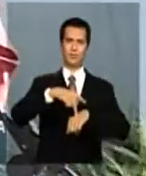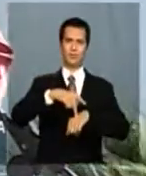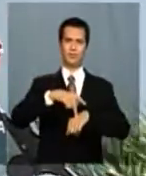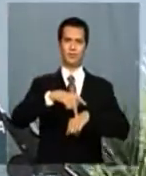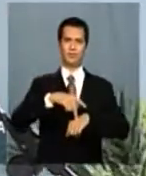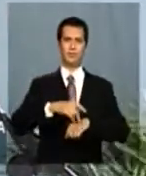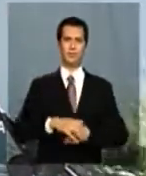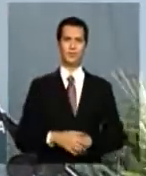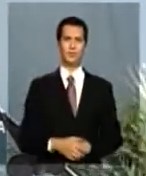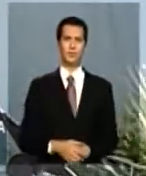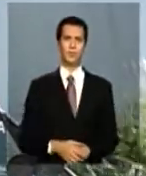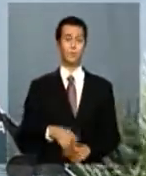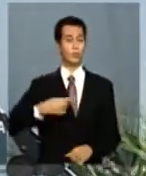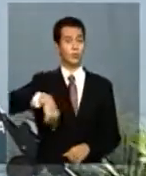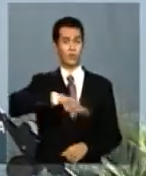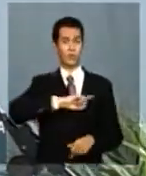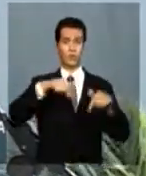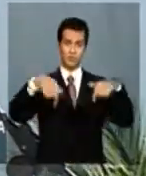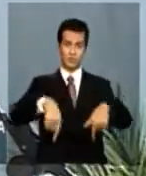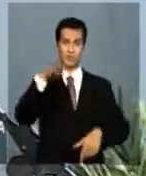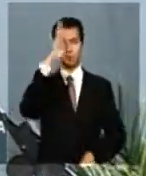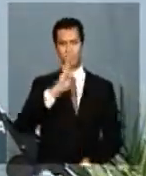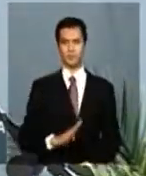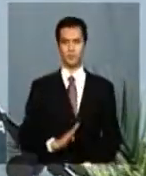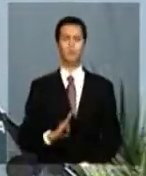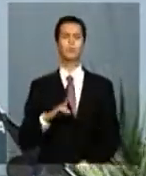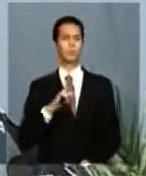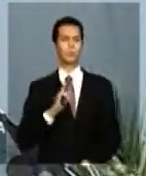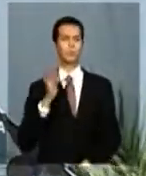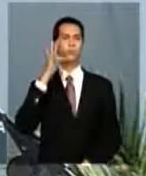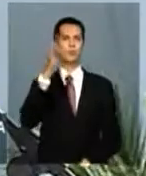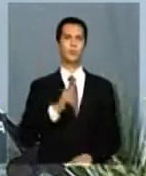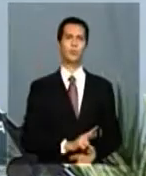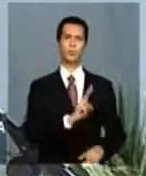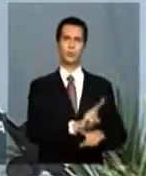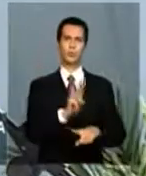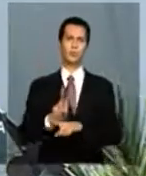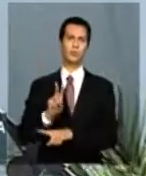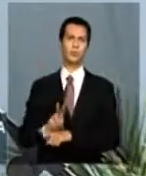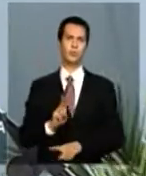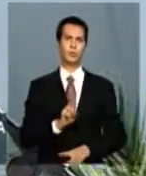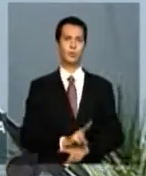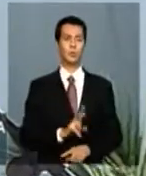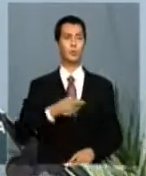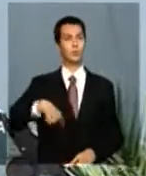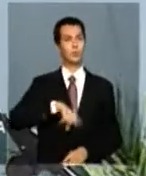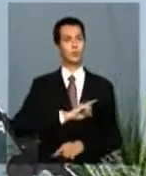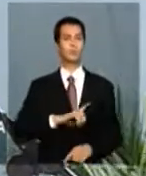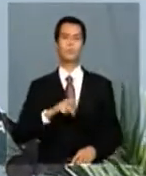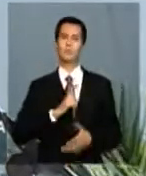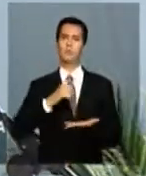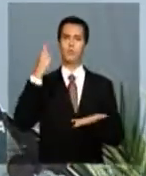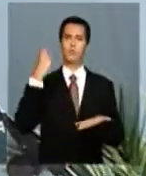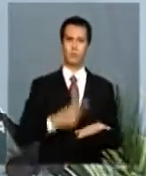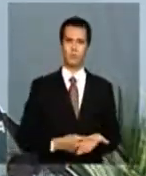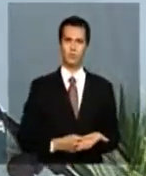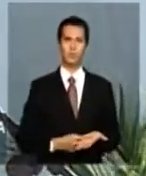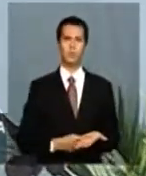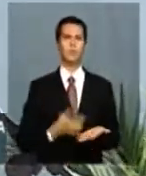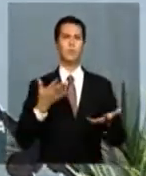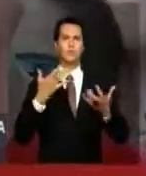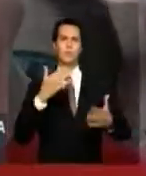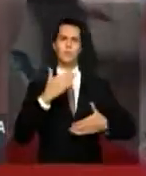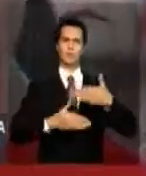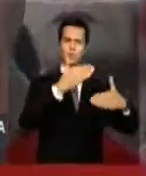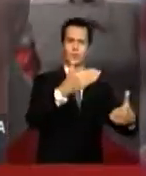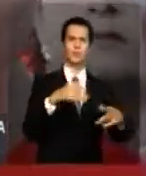está preservado. Nós, hoje, temos um compromisso com o crescimento, a